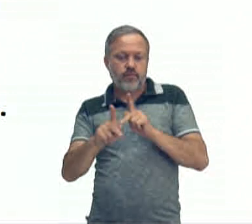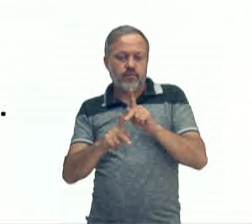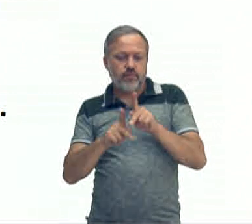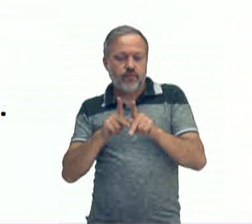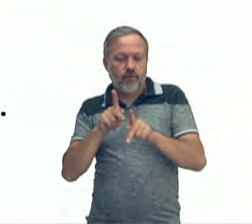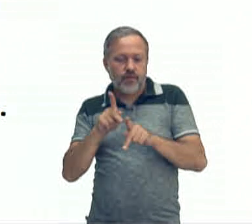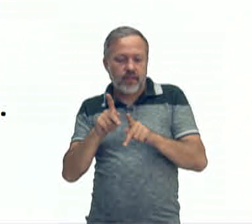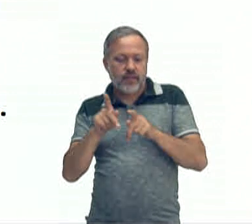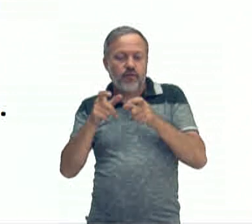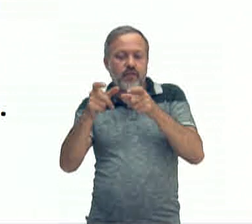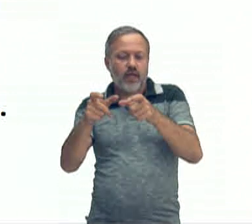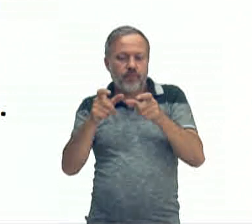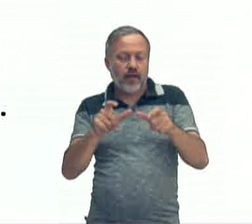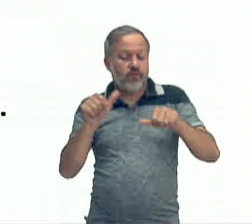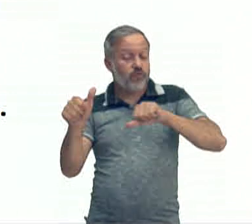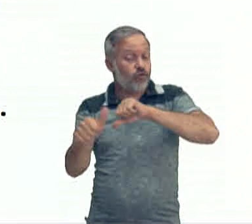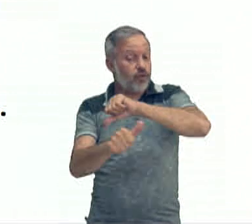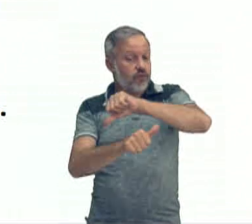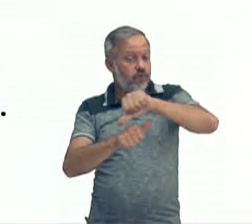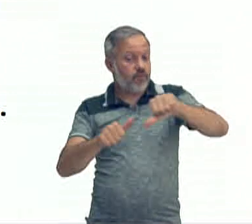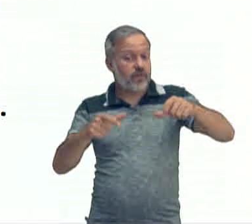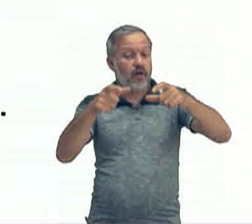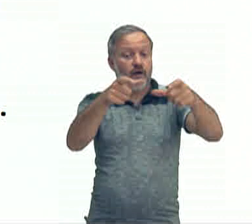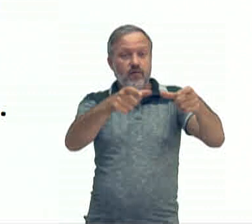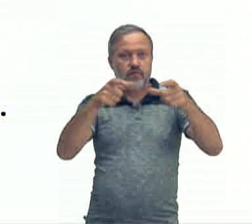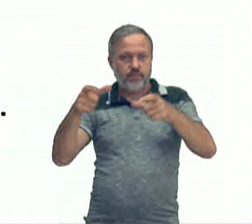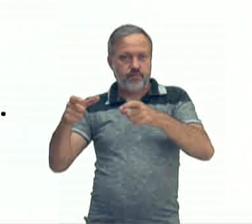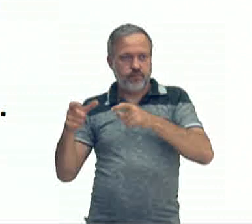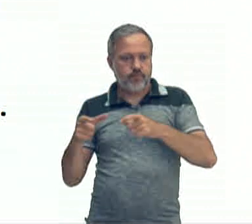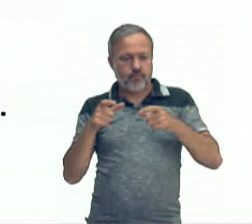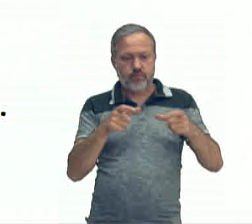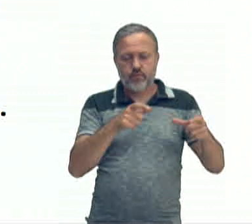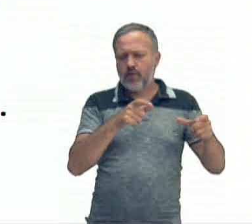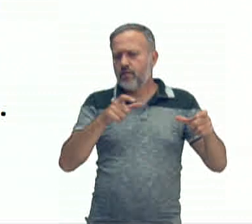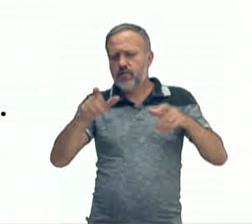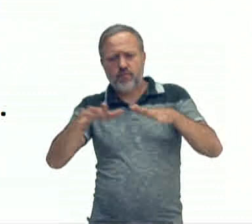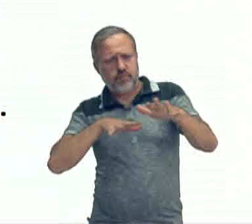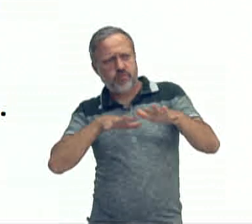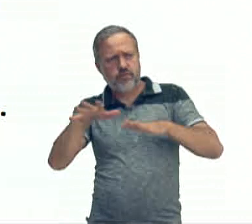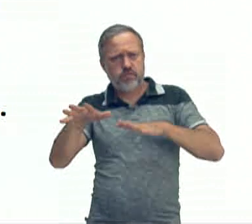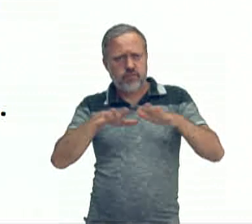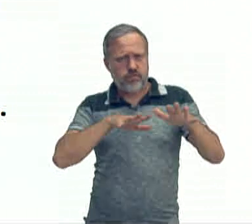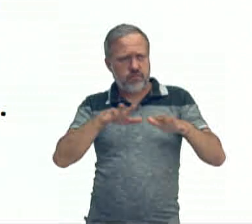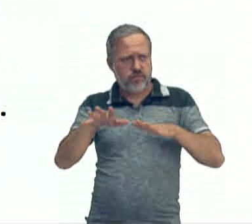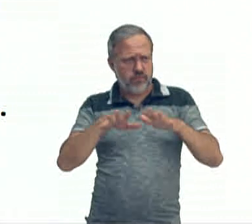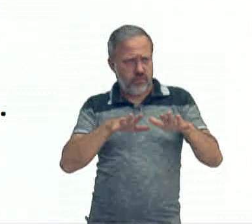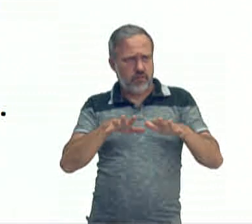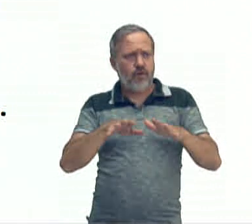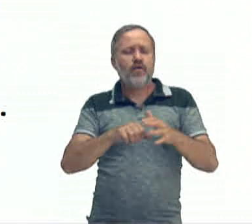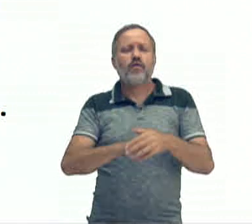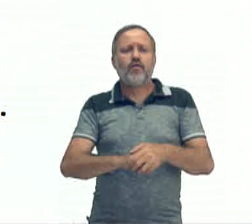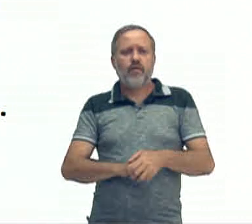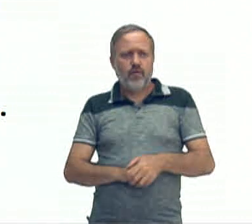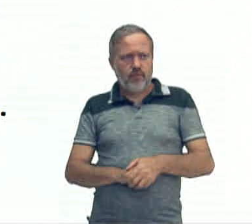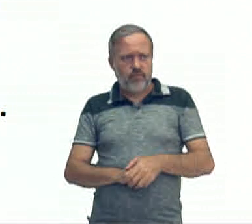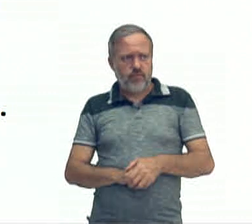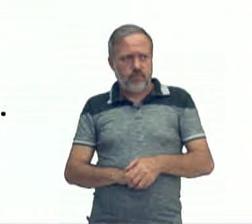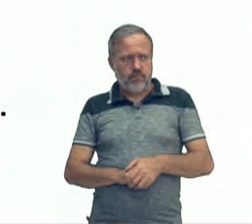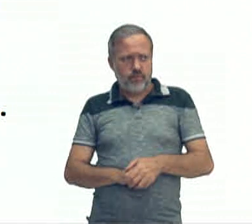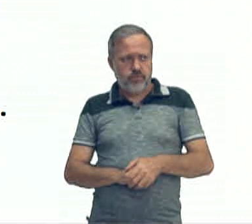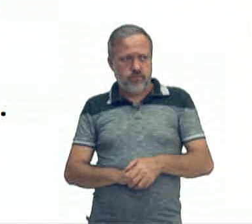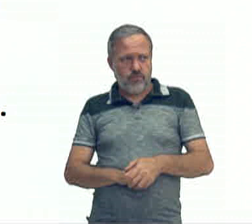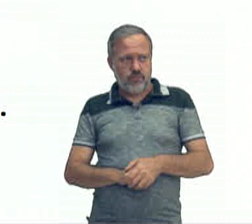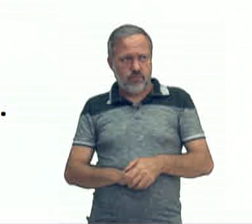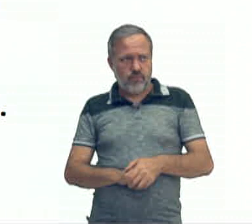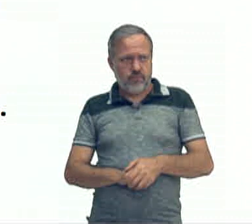transformação do espaço. E nesse contexto, ela se apresenta de forma dinâmica. Tudo que a gente já falou já sabe. De acordo com o